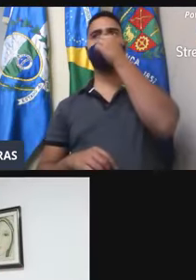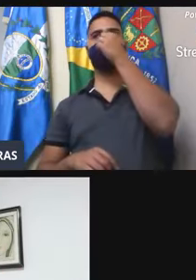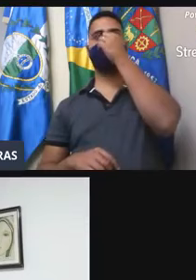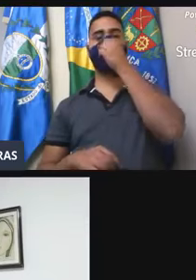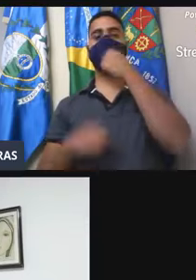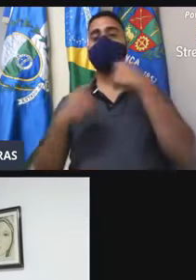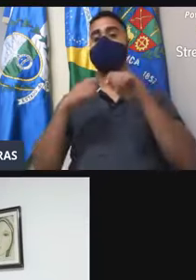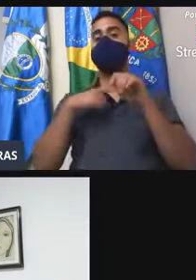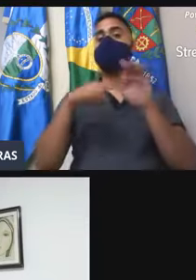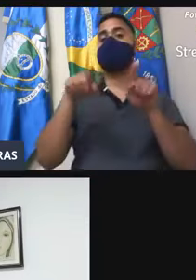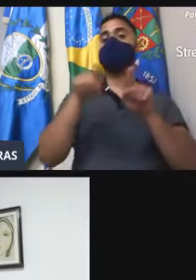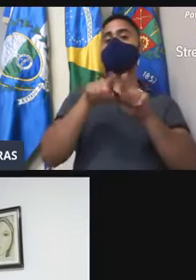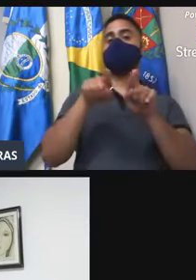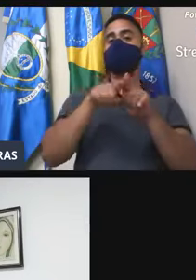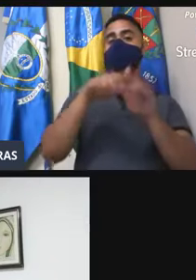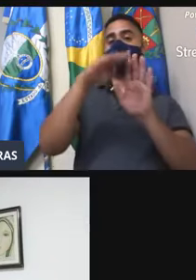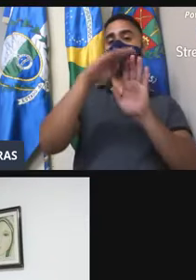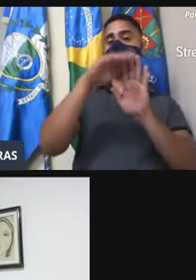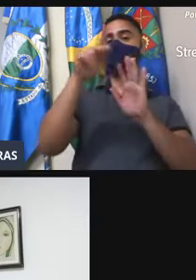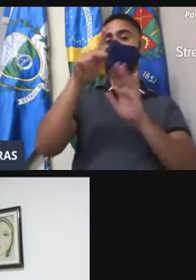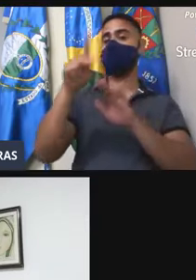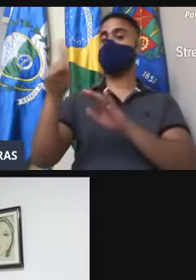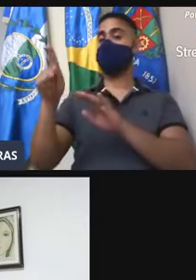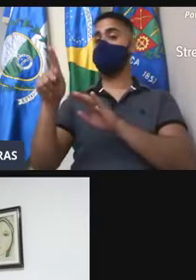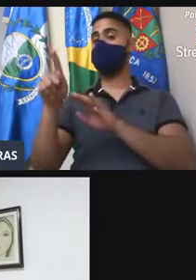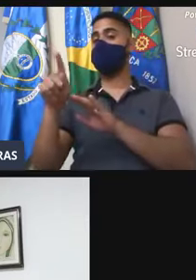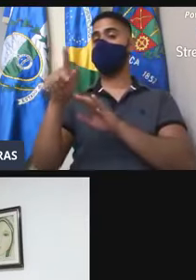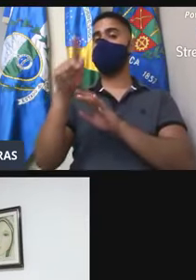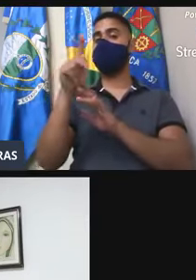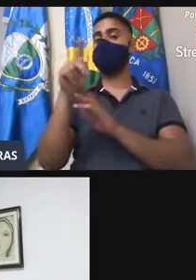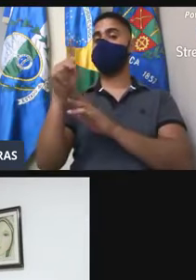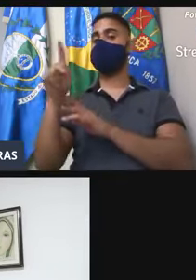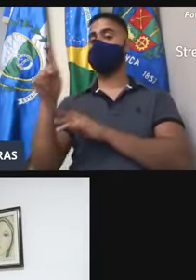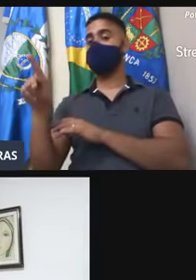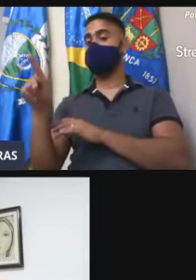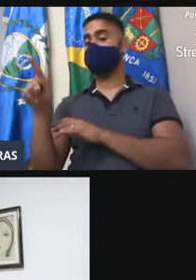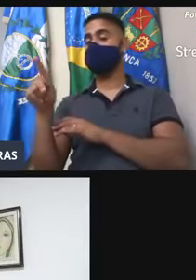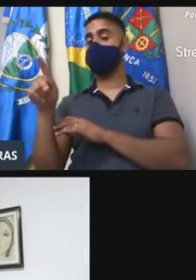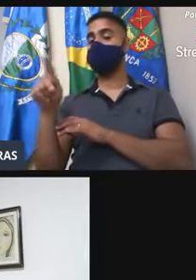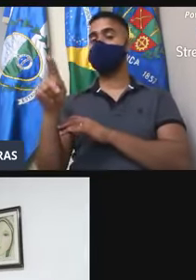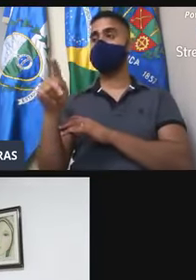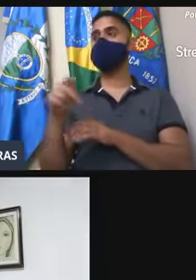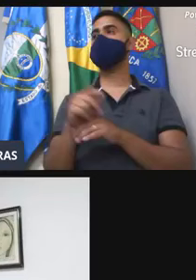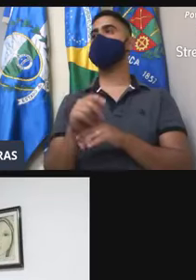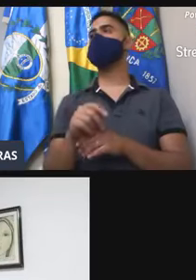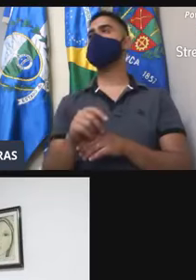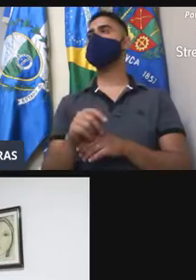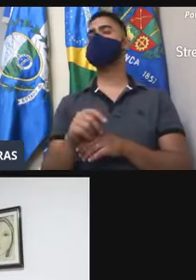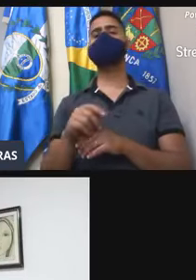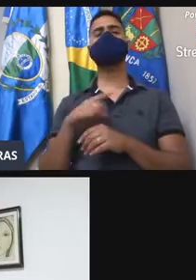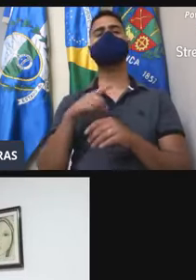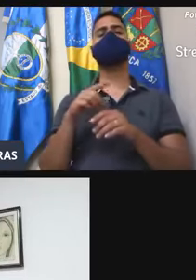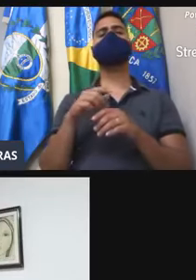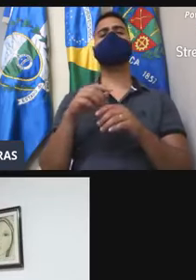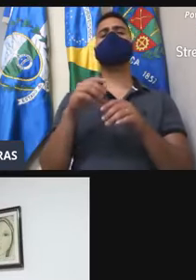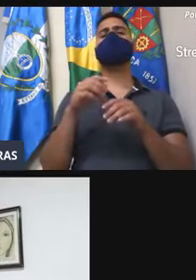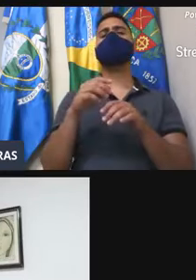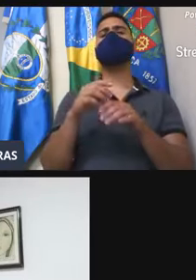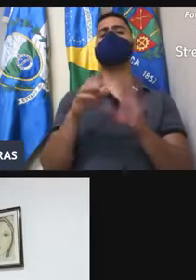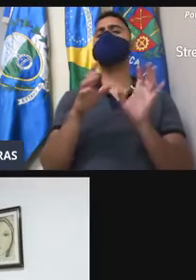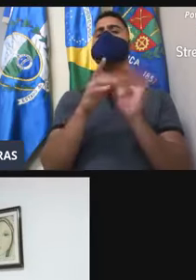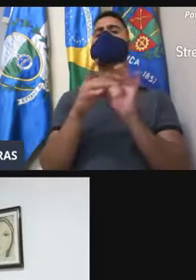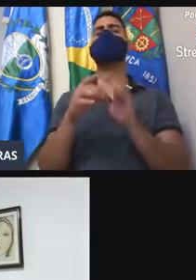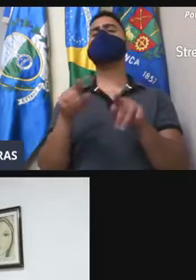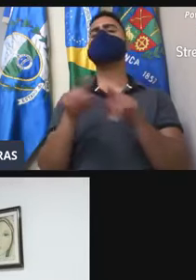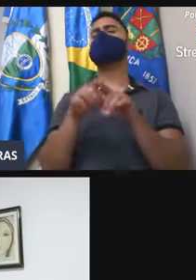Deverão inserir no currículo escolar, em seu PPP, Projeto Político Pedagógico, de forma integrada os conteúdos obrigatórios, conteúdos gerais e locais relacionados à